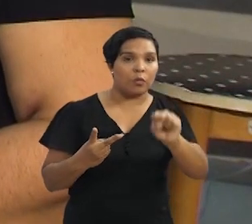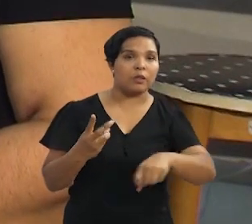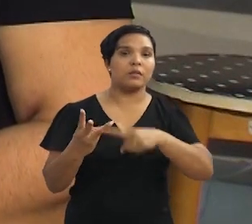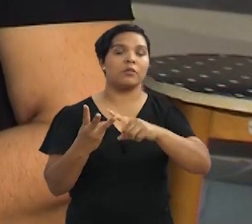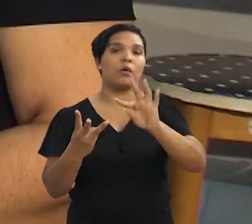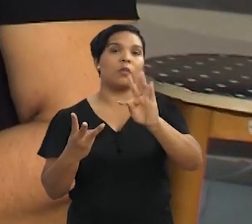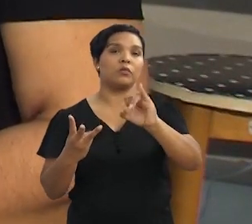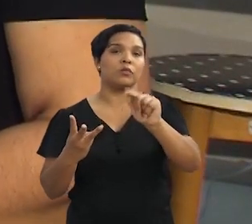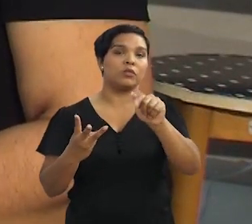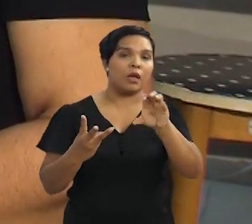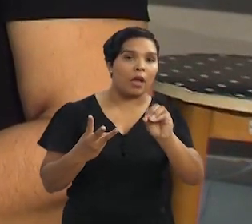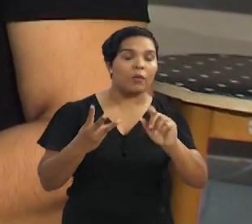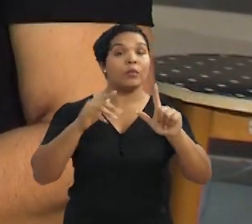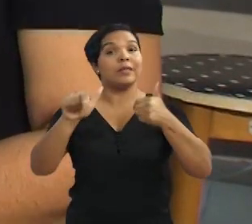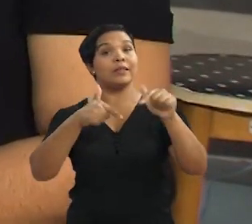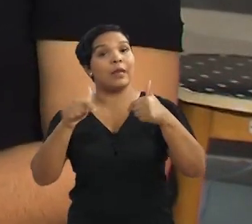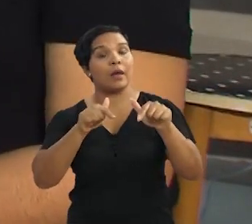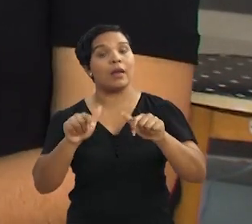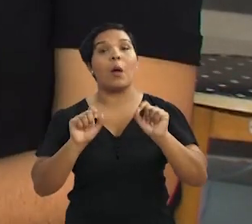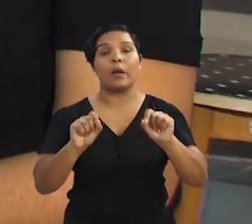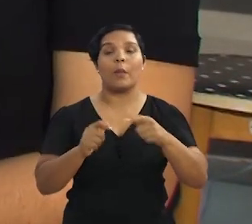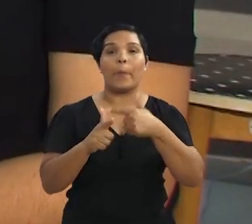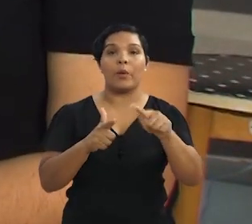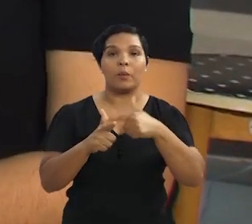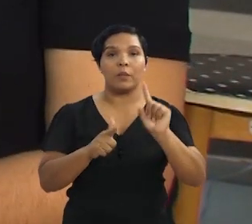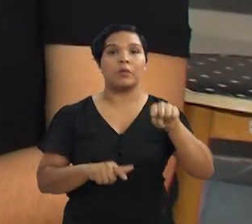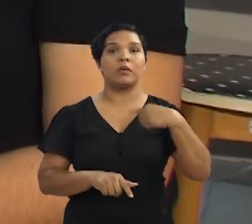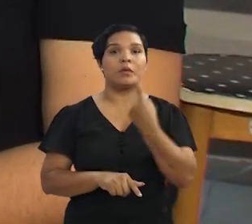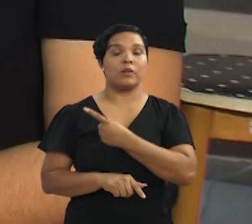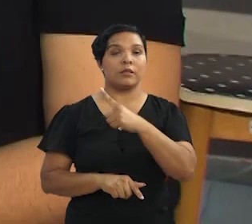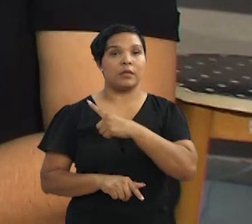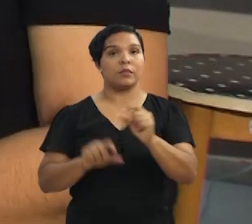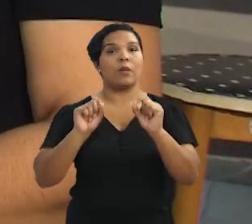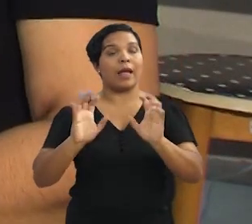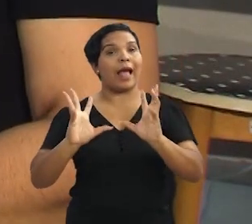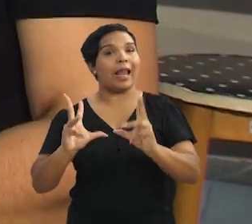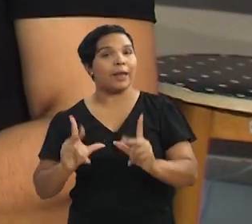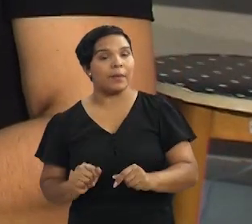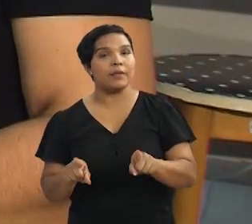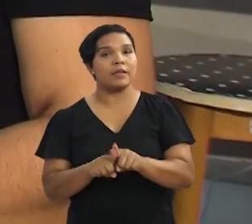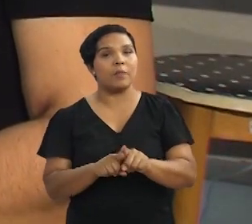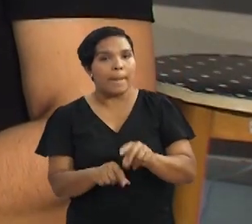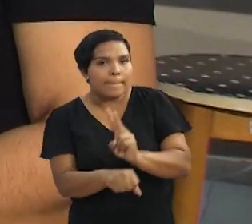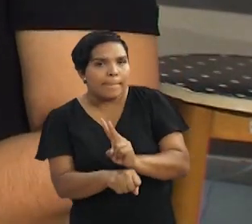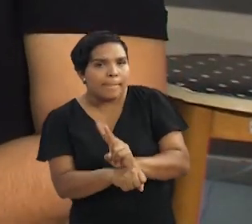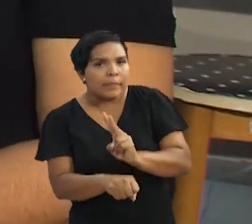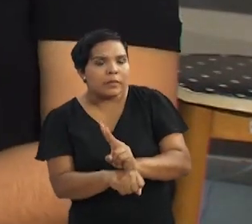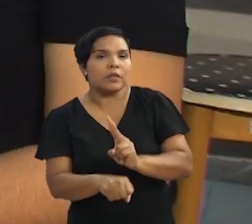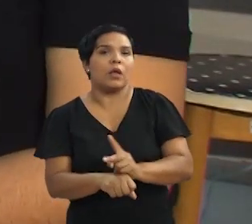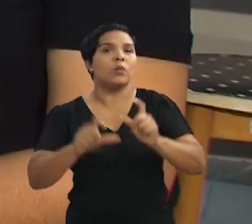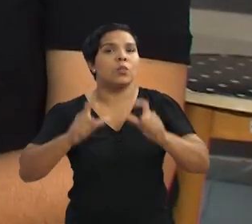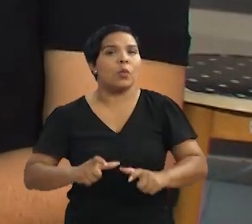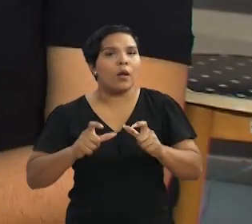e o Tiago, e trabalhar um pouco sobre esse problema que nós temos, que é a limpeza e conservação